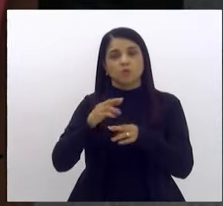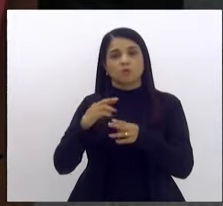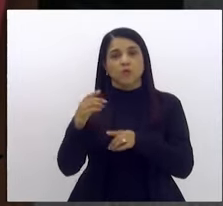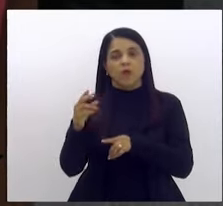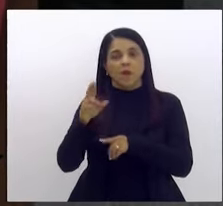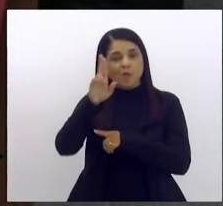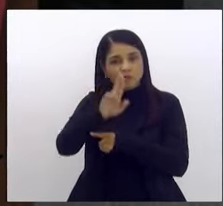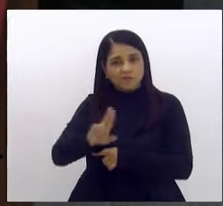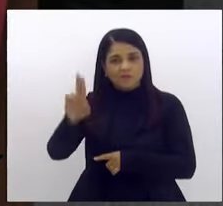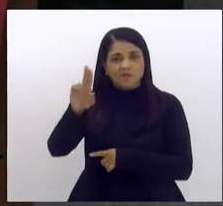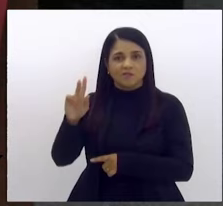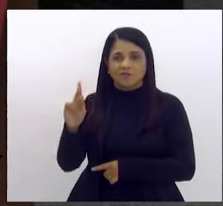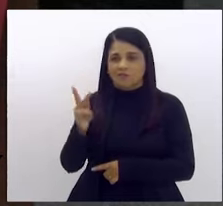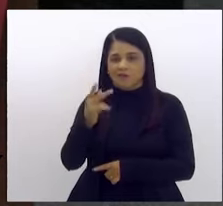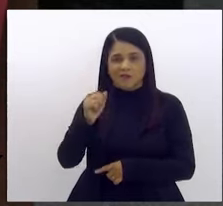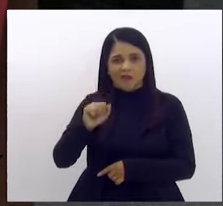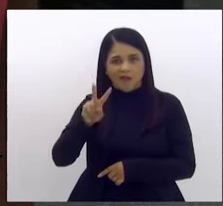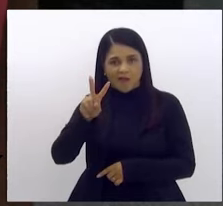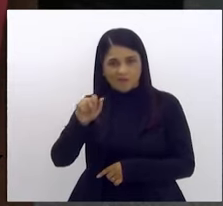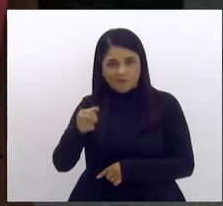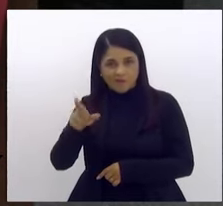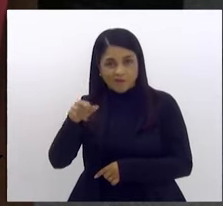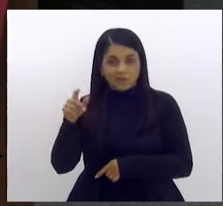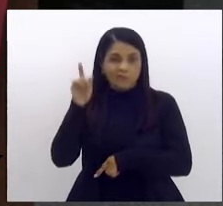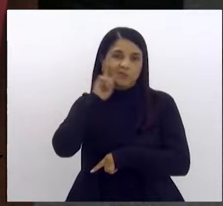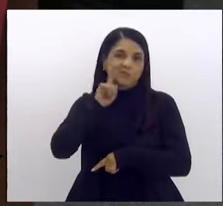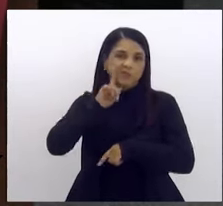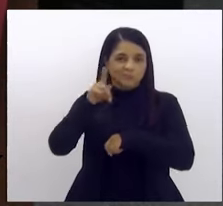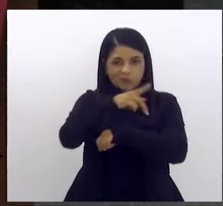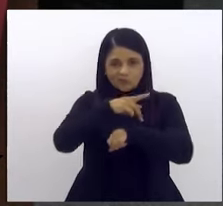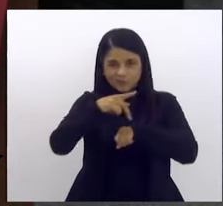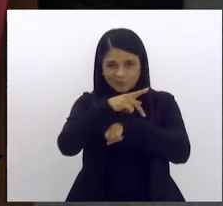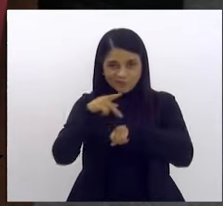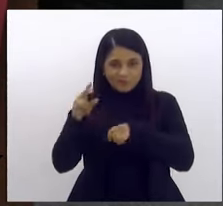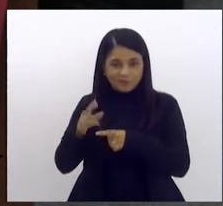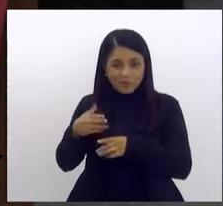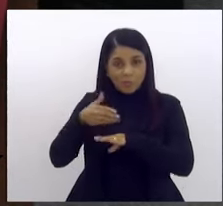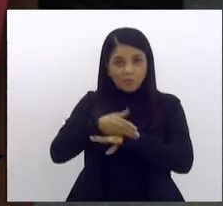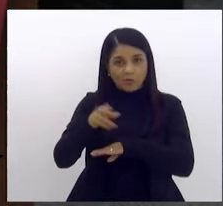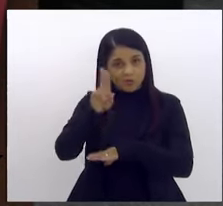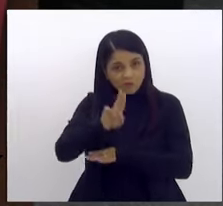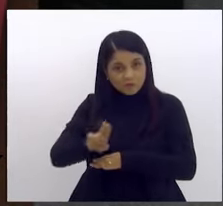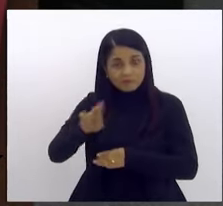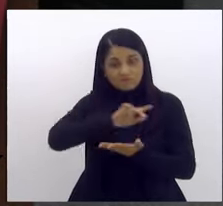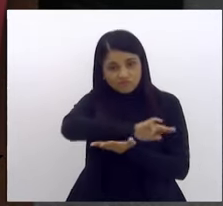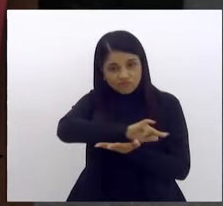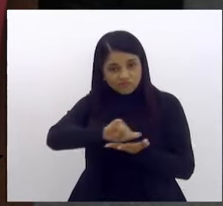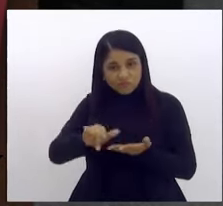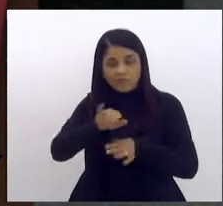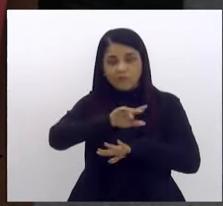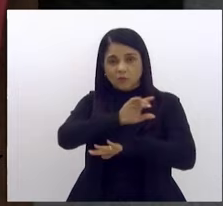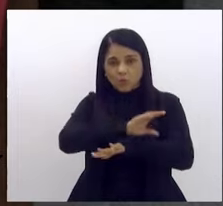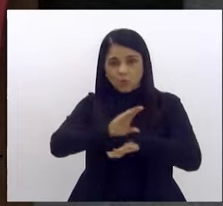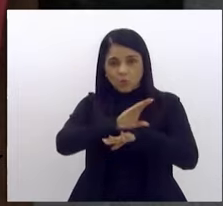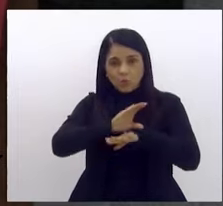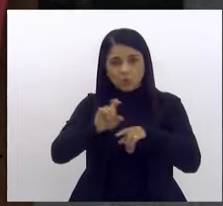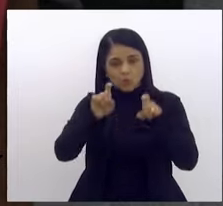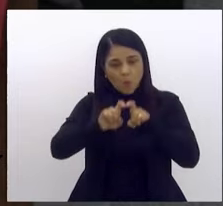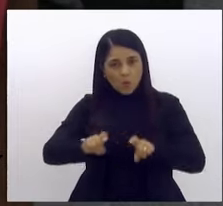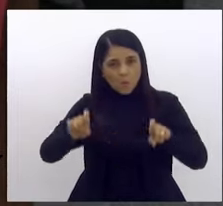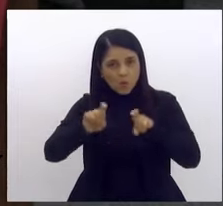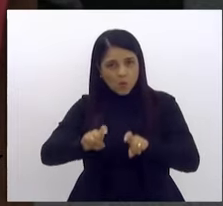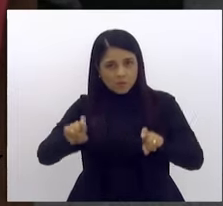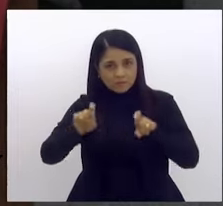senhor presidente, nos Estados Unidos. Ou seja, a universidade também oferece diversos cursos de programação voltados